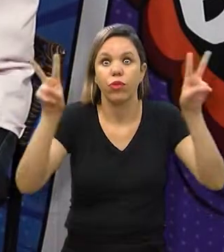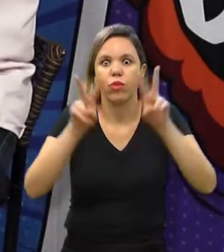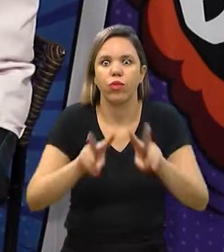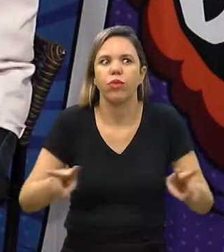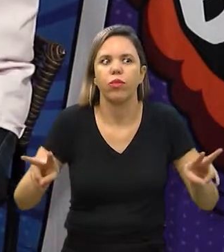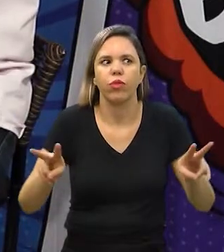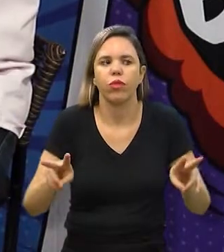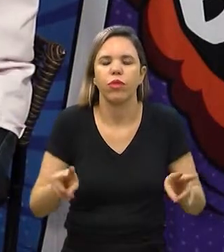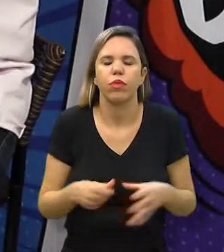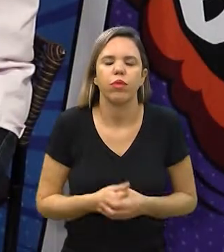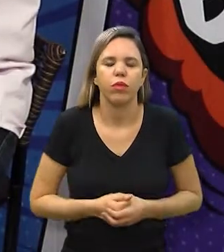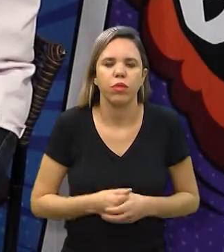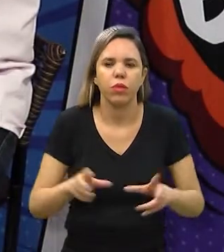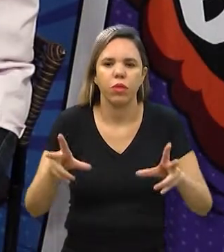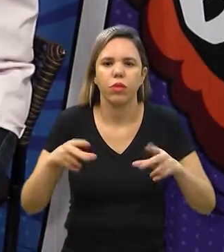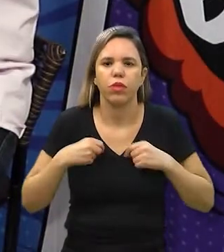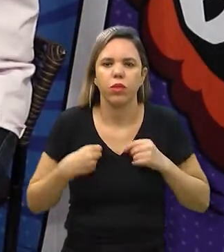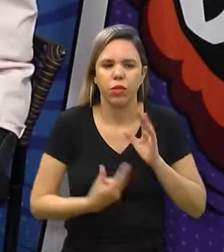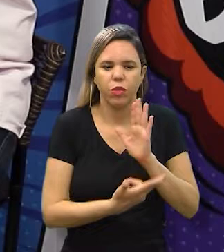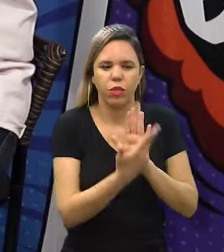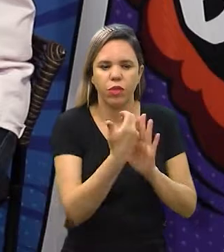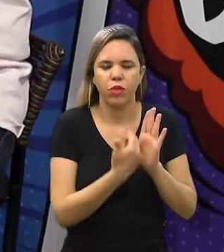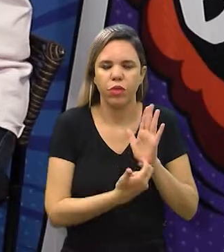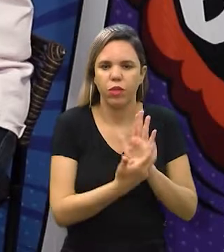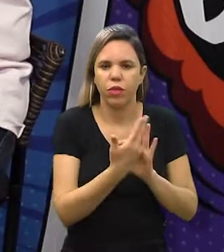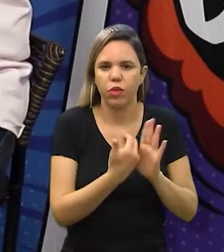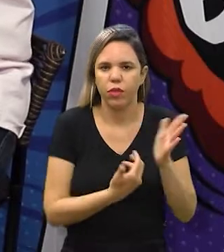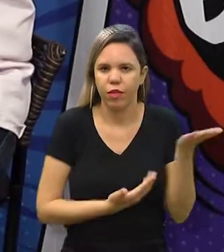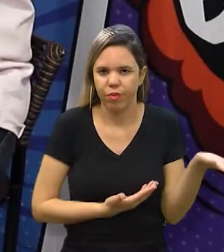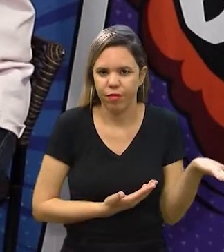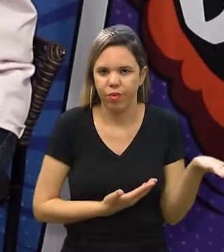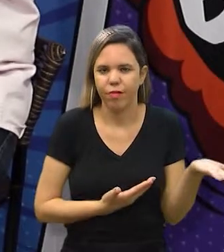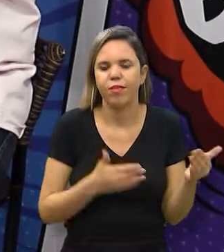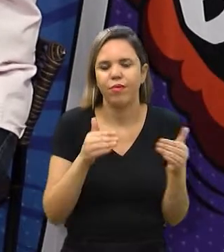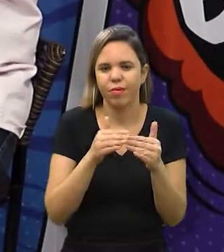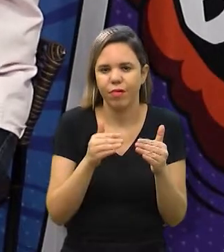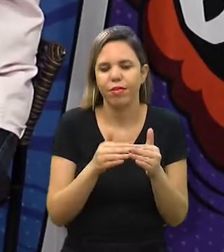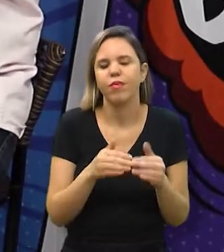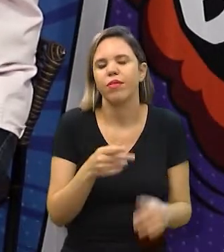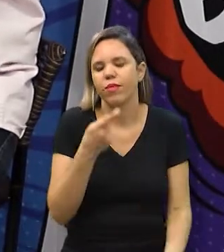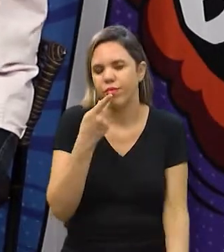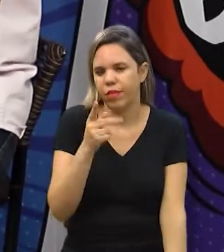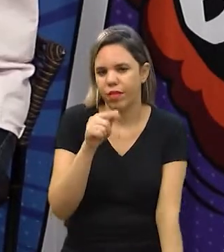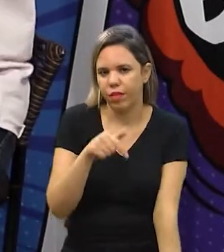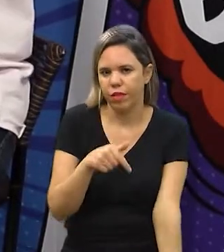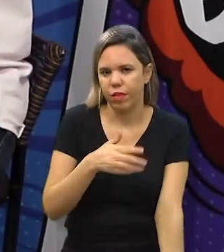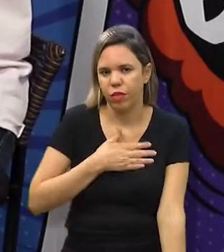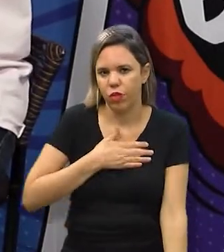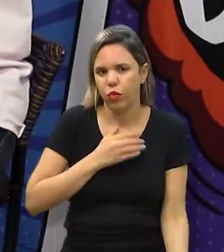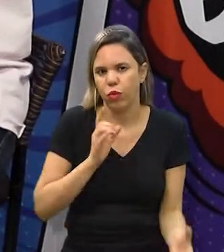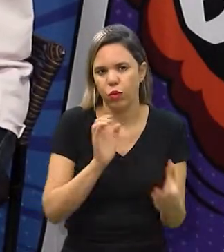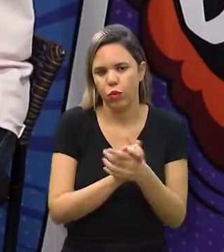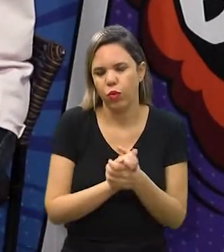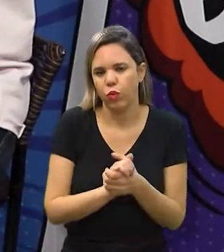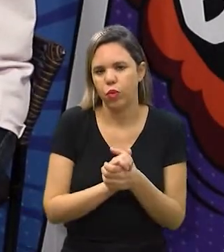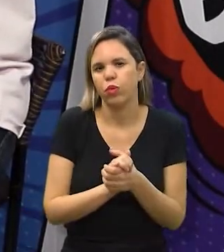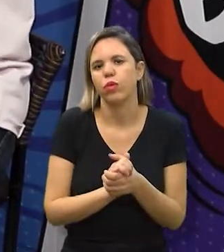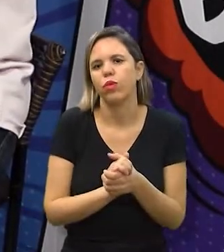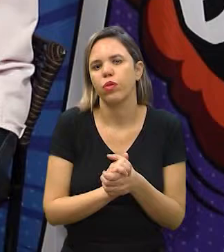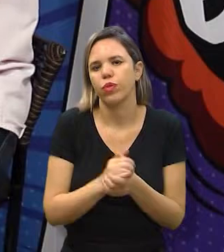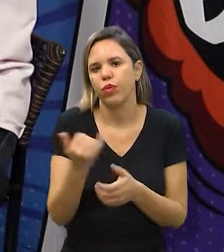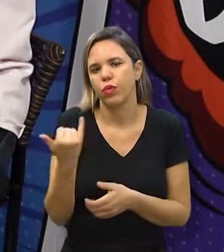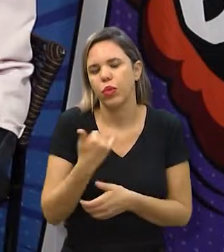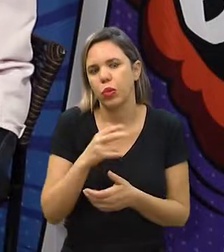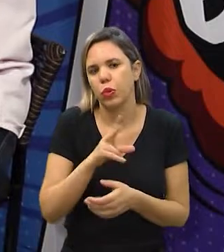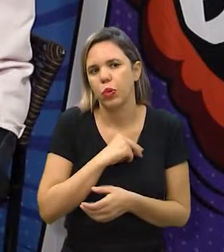visual, que merecia um quadrinho, viu? Eu também concordo. Vou te falar assim que meu marido é